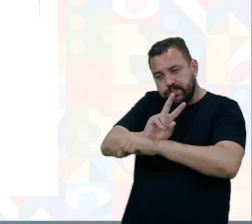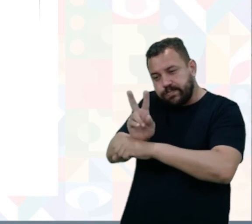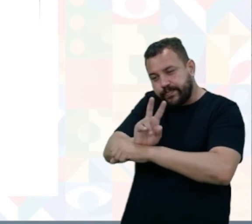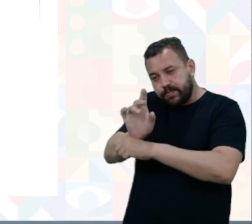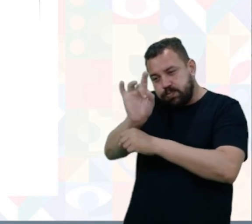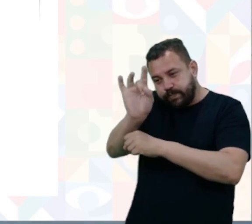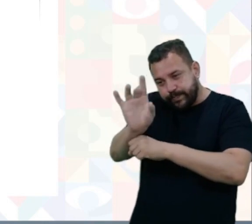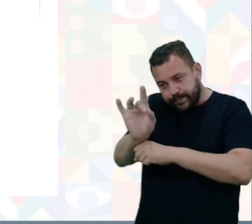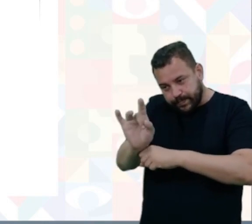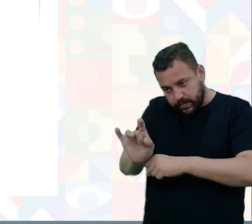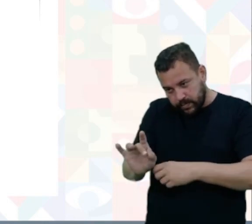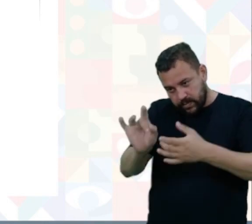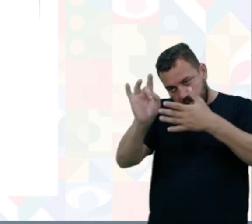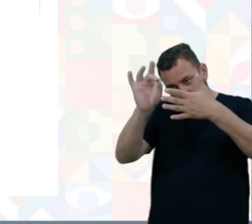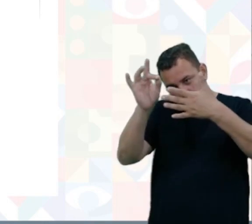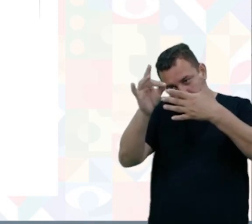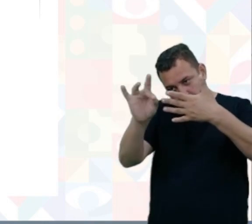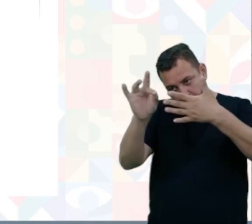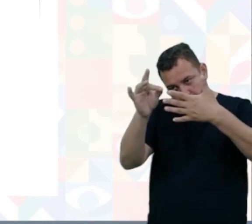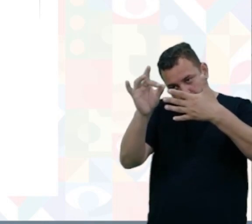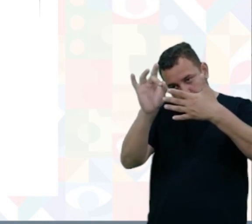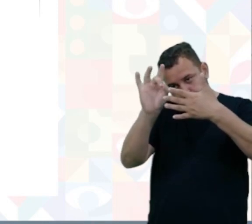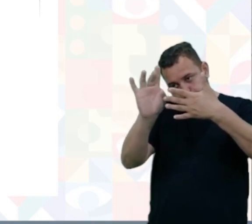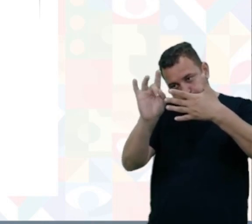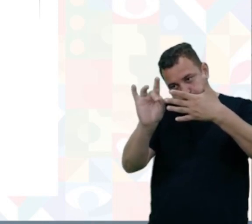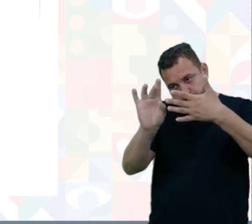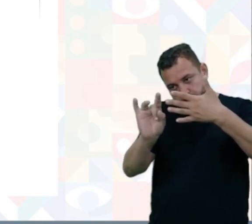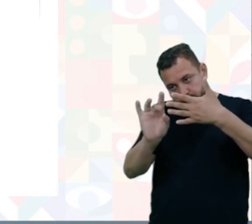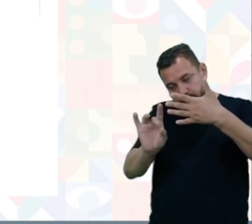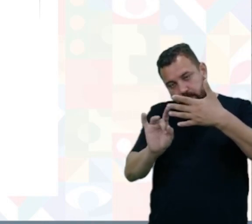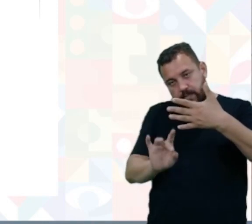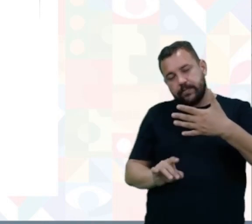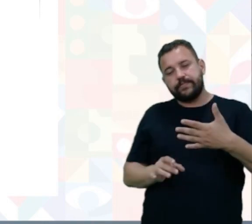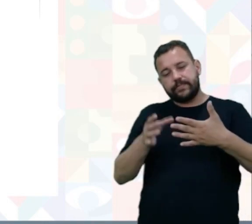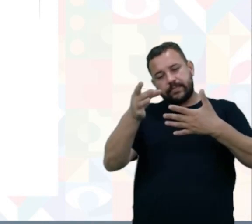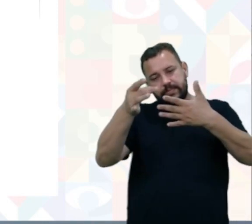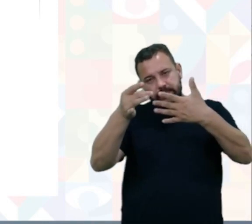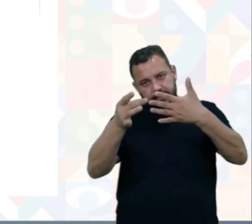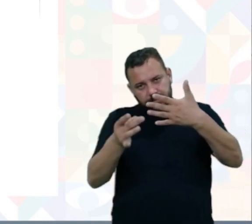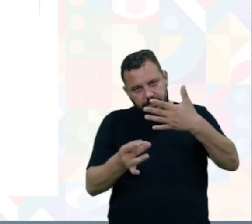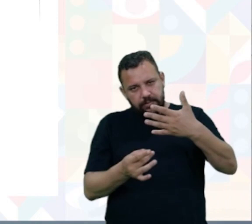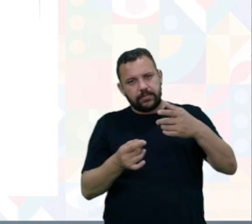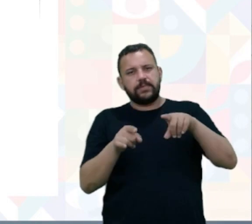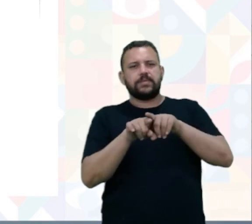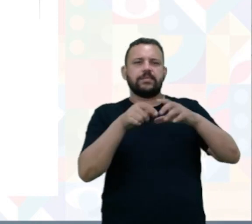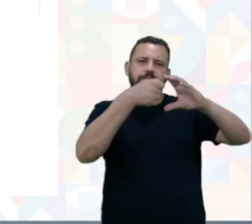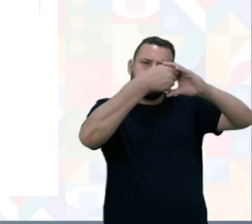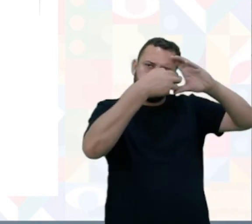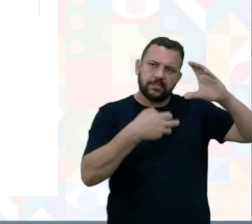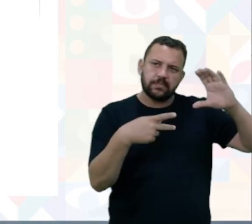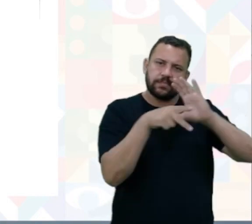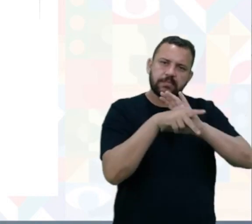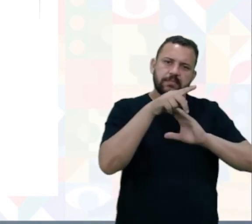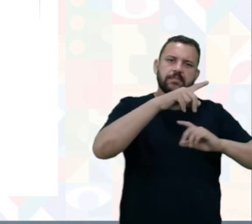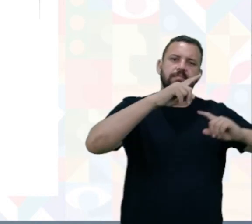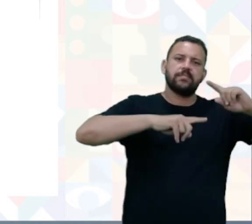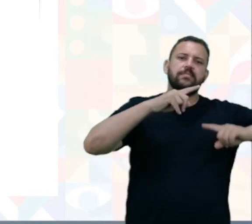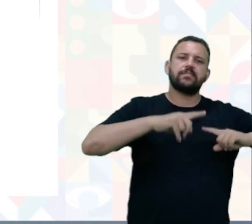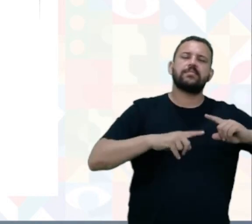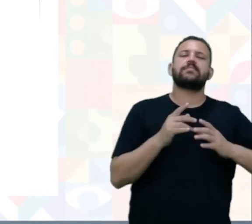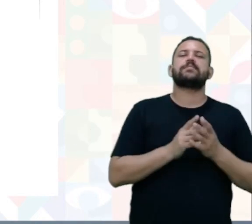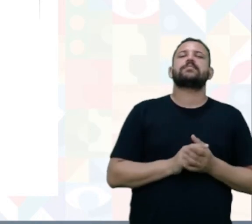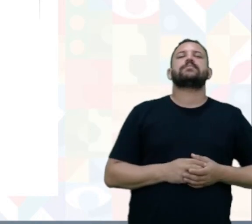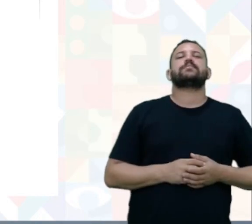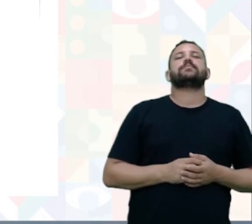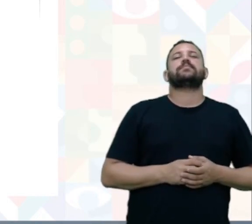especificação, classificação, codificação, cadastramento e catalogação desse material,